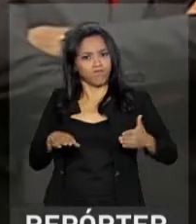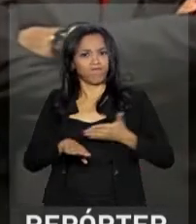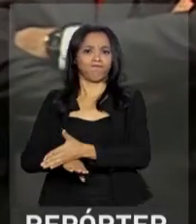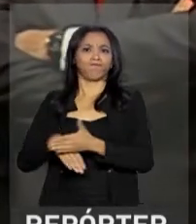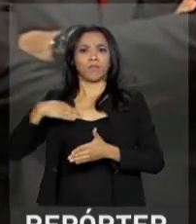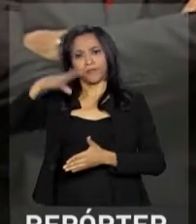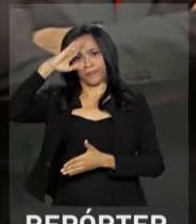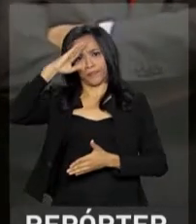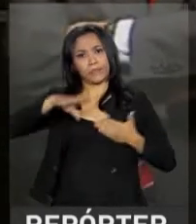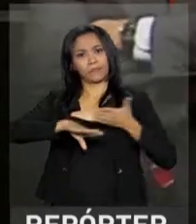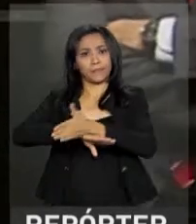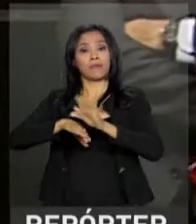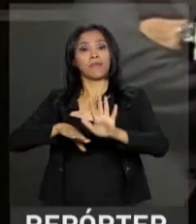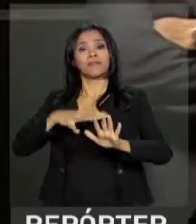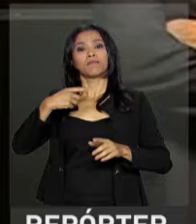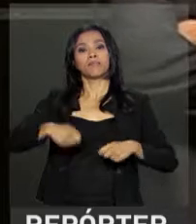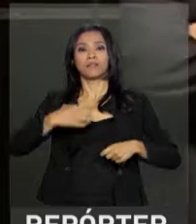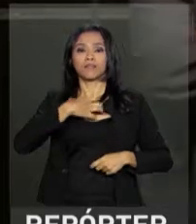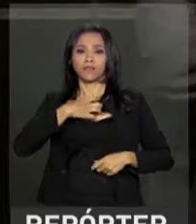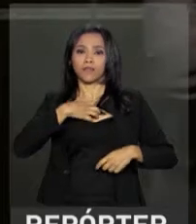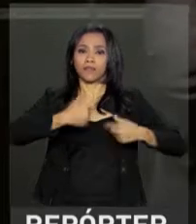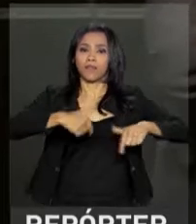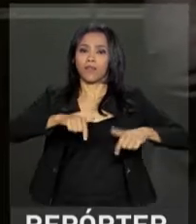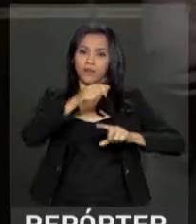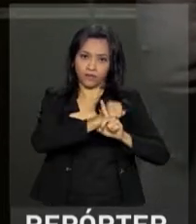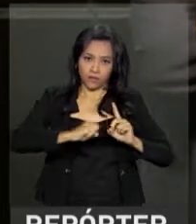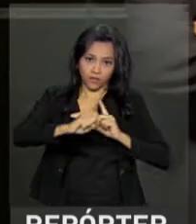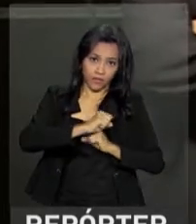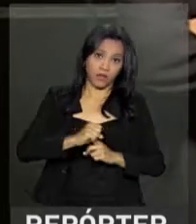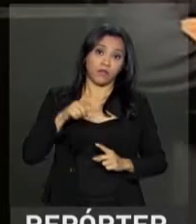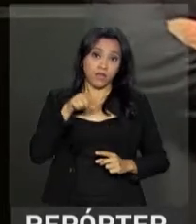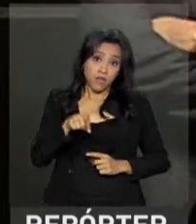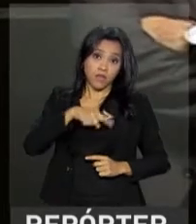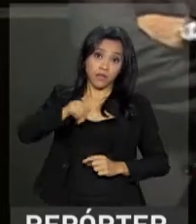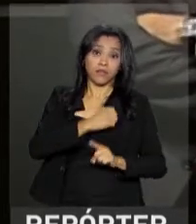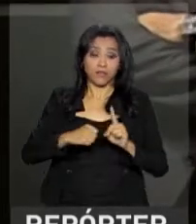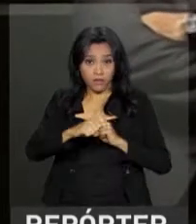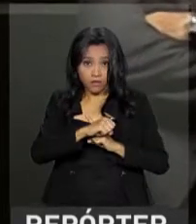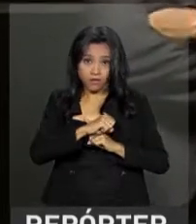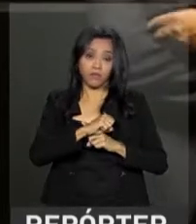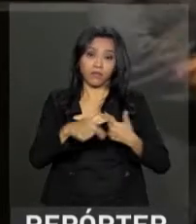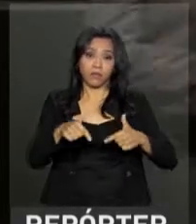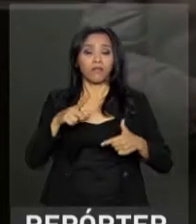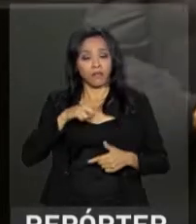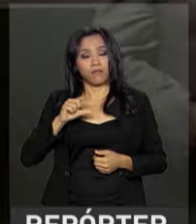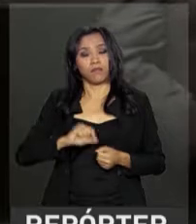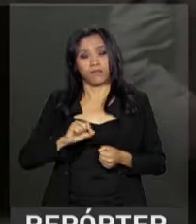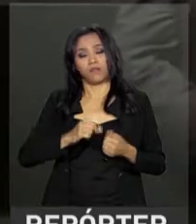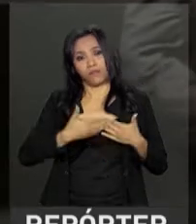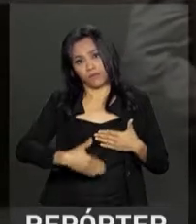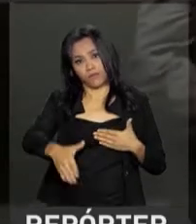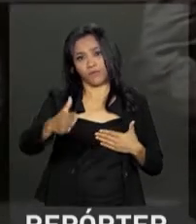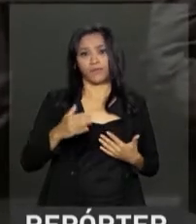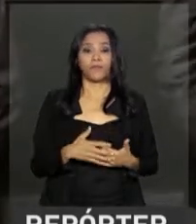praticar gestos de natureza social. E estes gestos vêm sendo praticados. Basta dizer, se eu formular